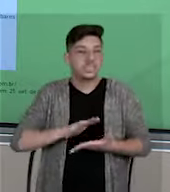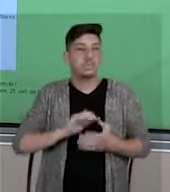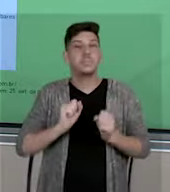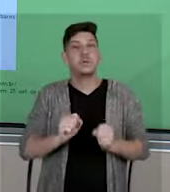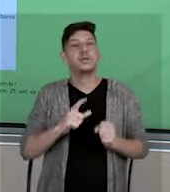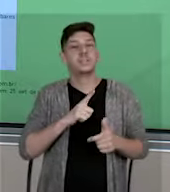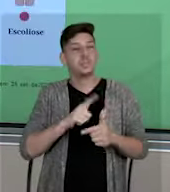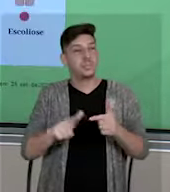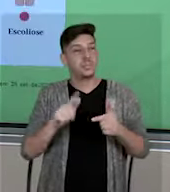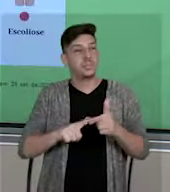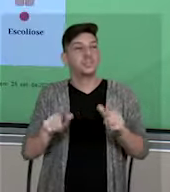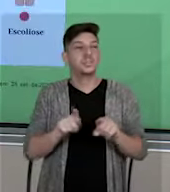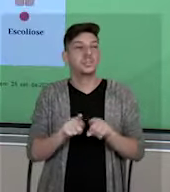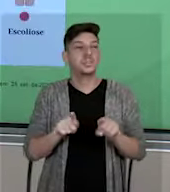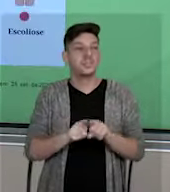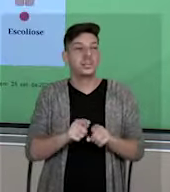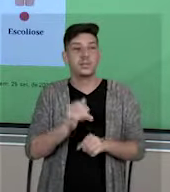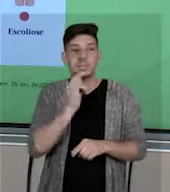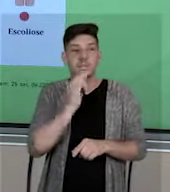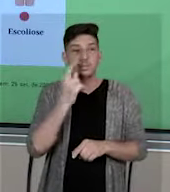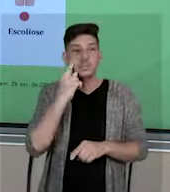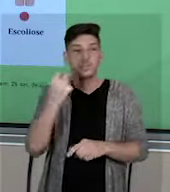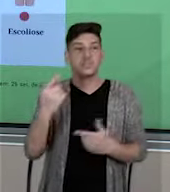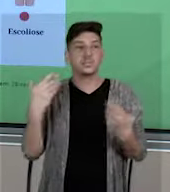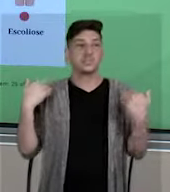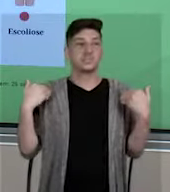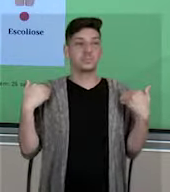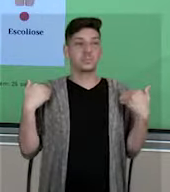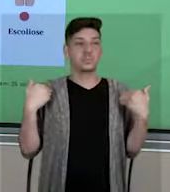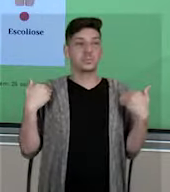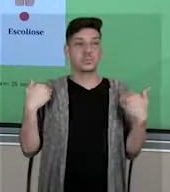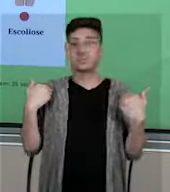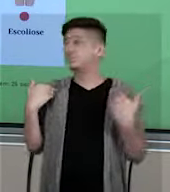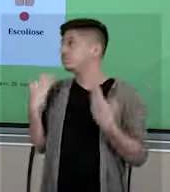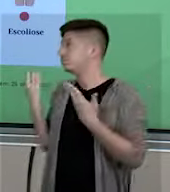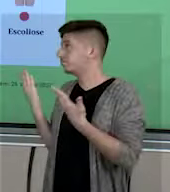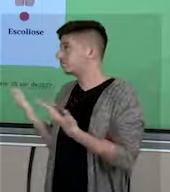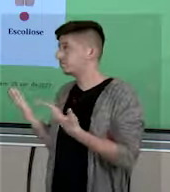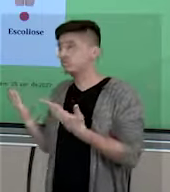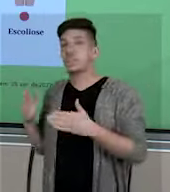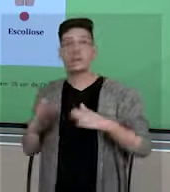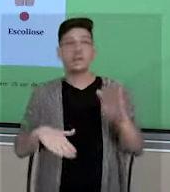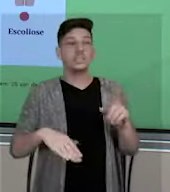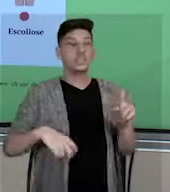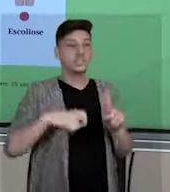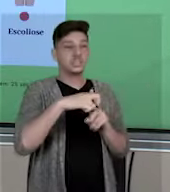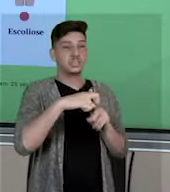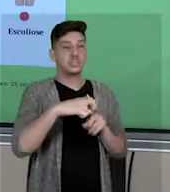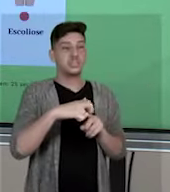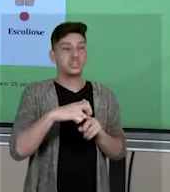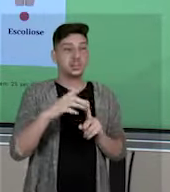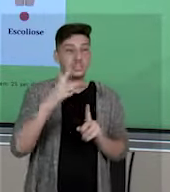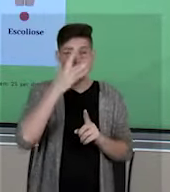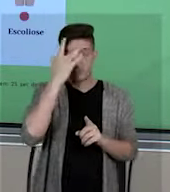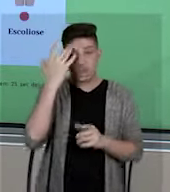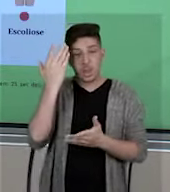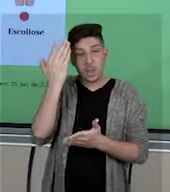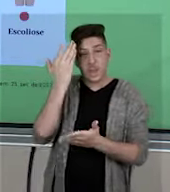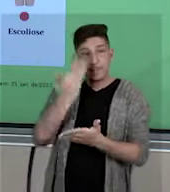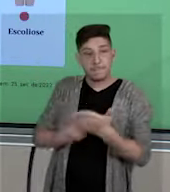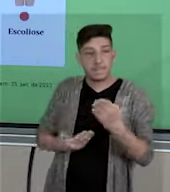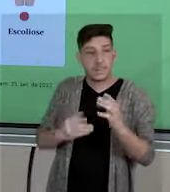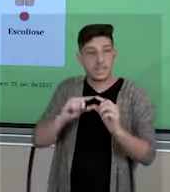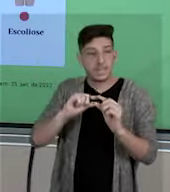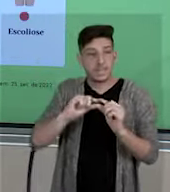problema também, que é o que acontece nos desvios posturais. E às vezes, após algum acidente, a pessoa não tem uma perda, né, da medula,